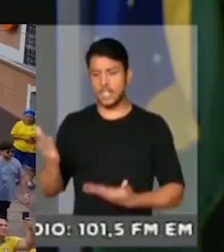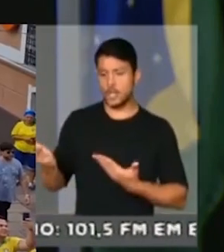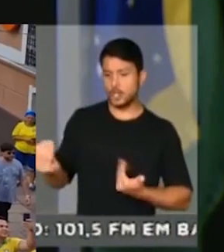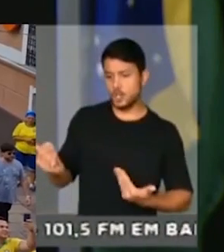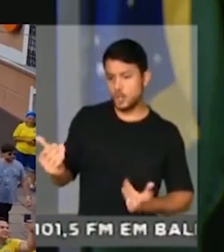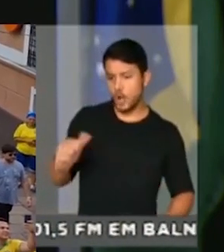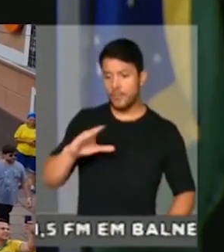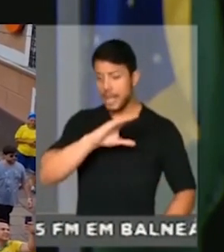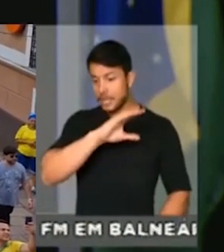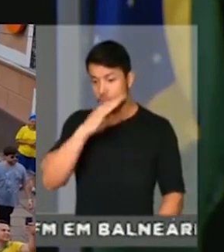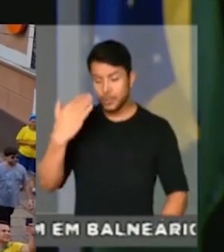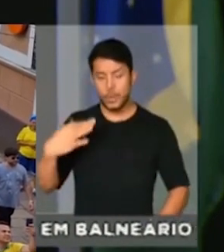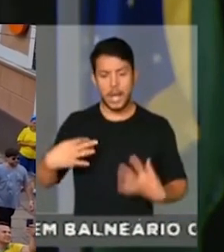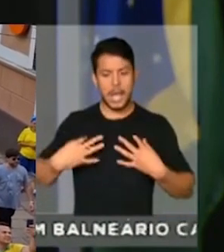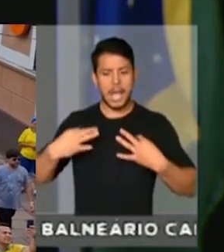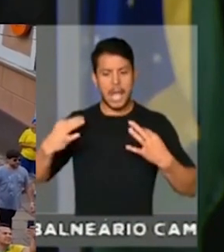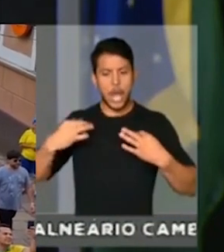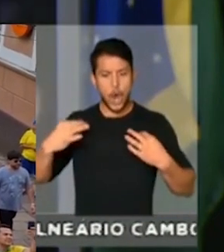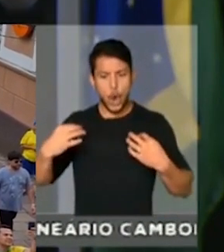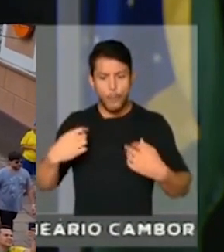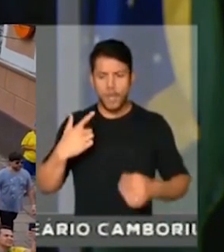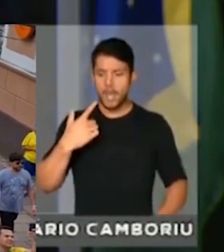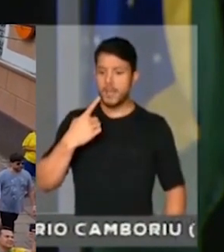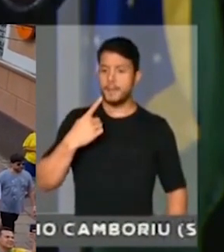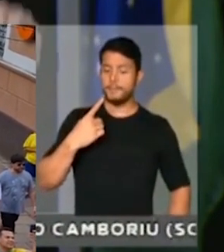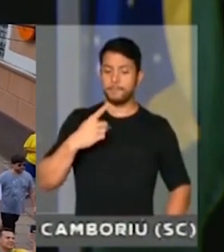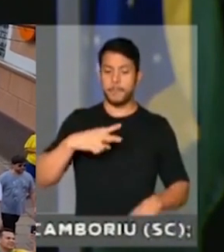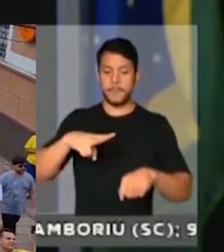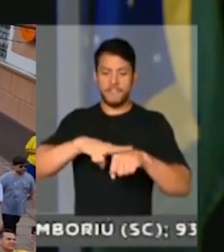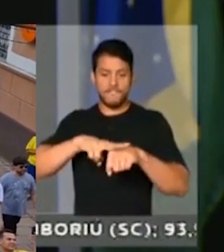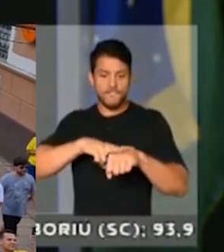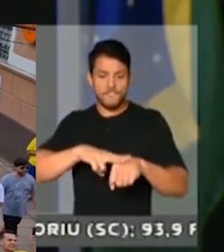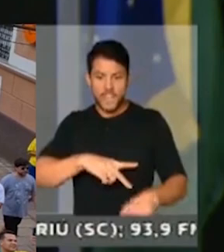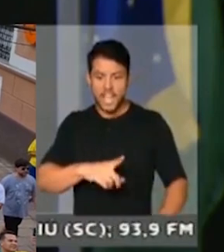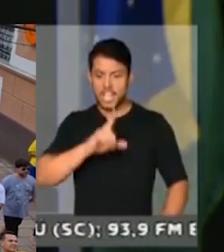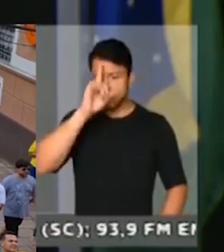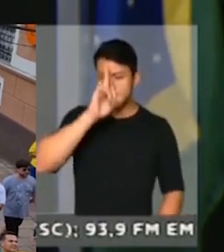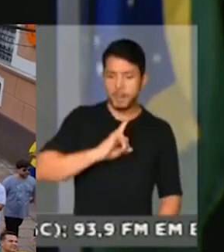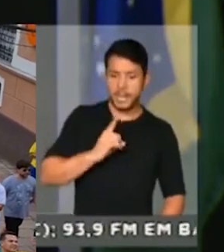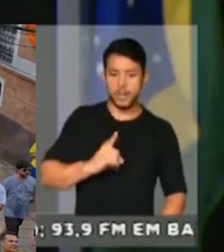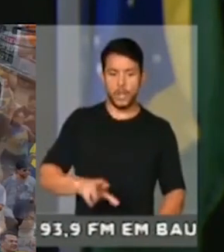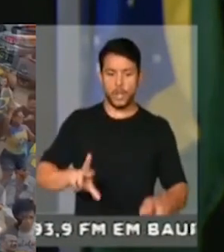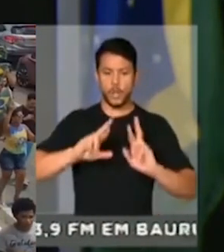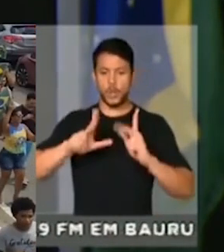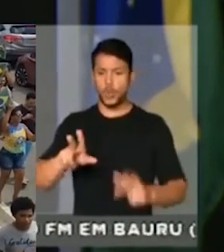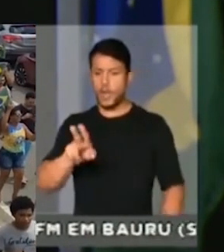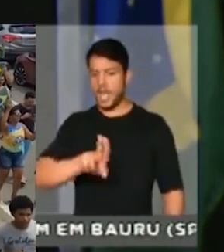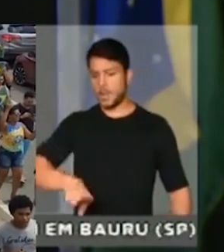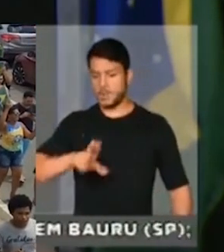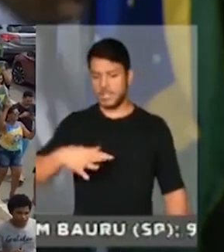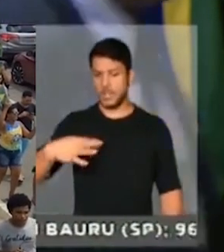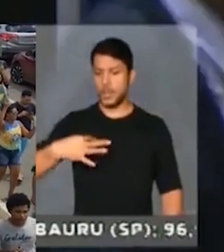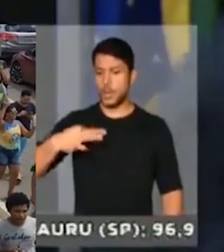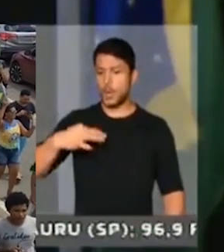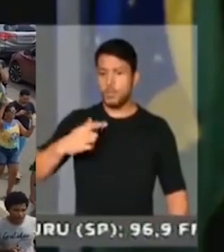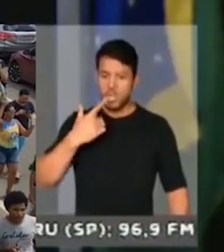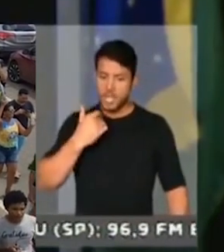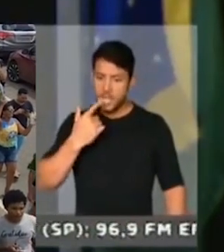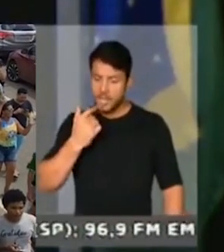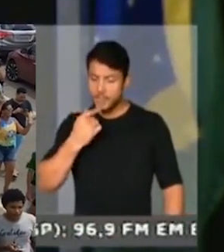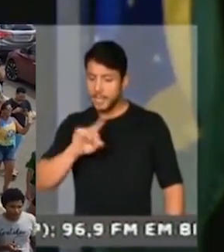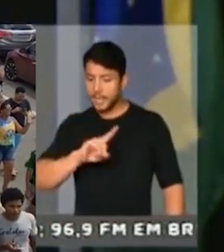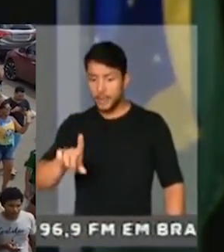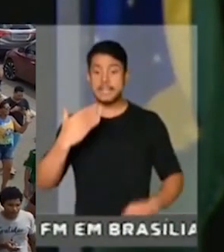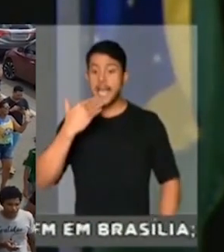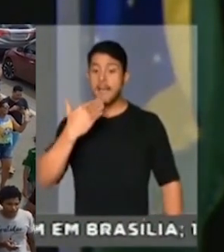adultos, vestindo verde e amarelo e não vestindo vermelho e com bandeira de CUT, da UNE e todos esses satélites de esquerda, mas sim com a